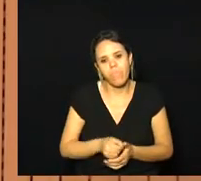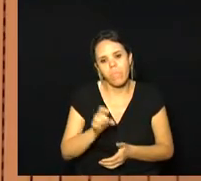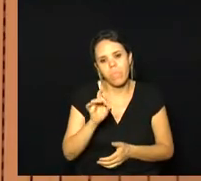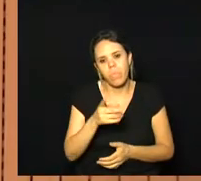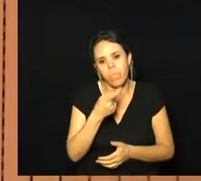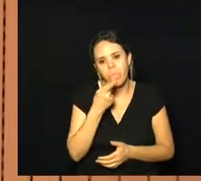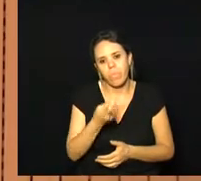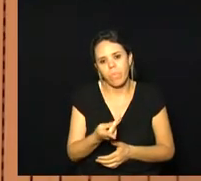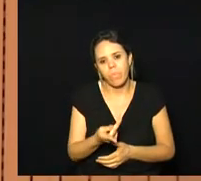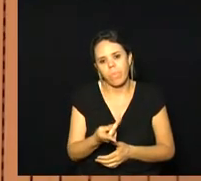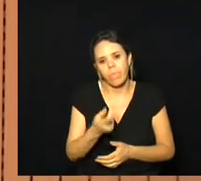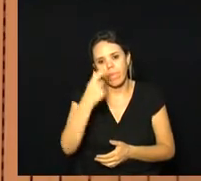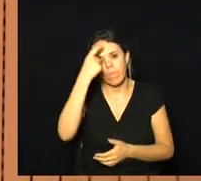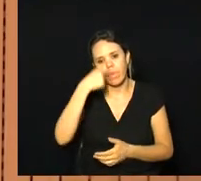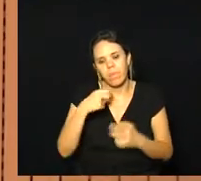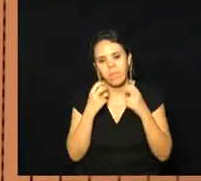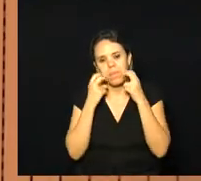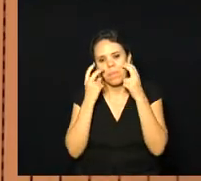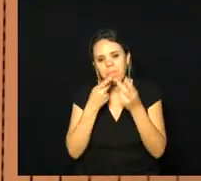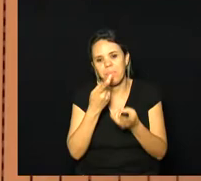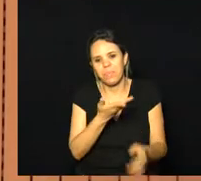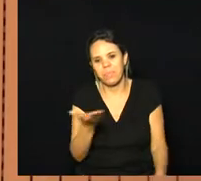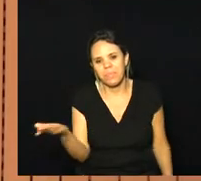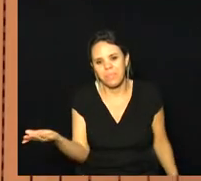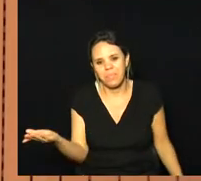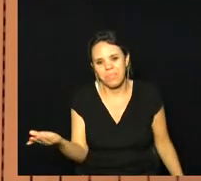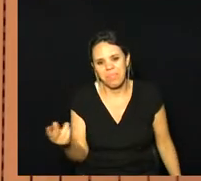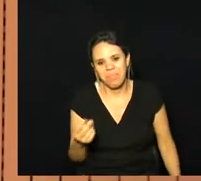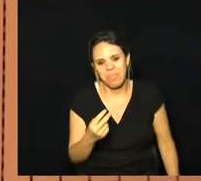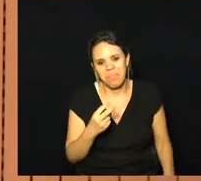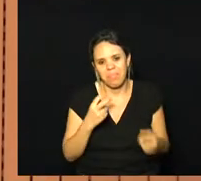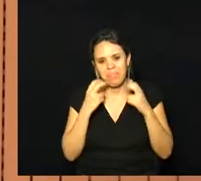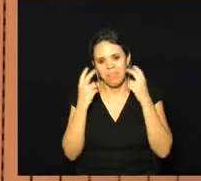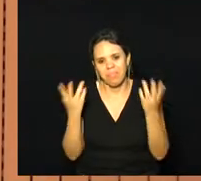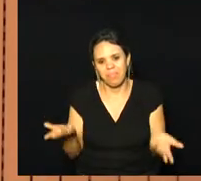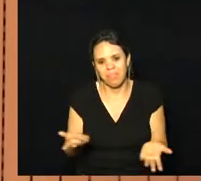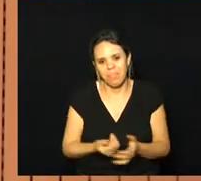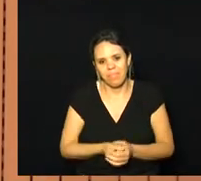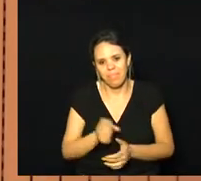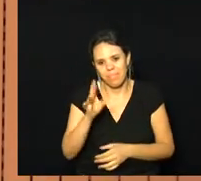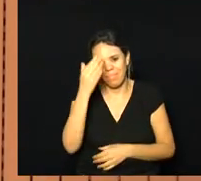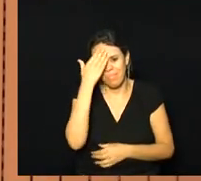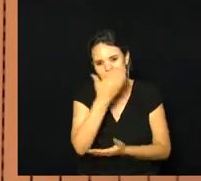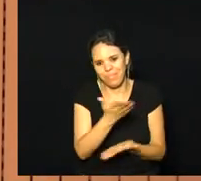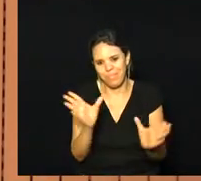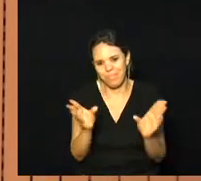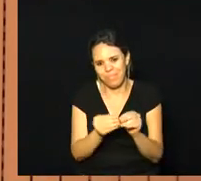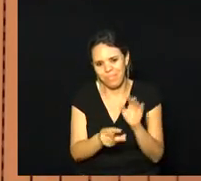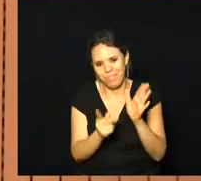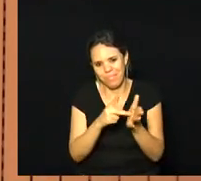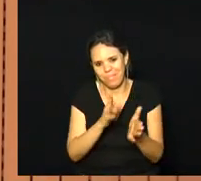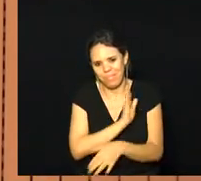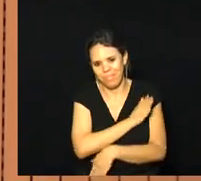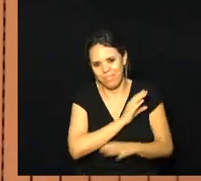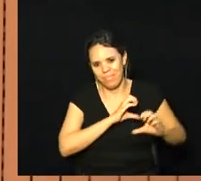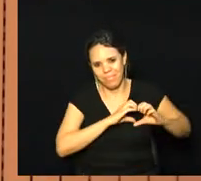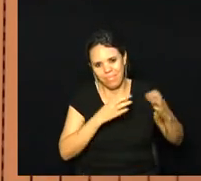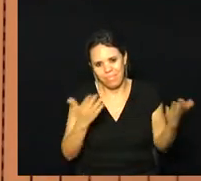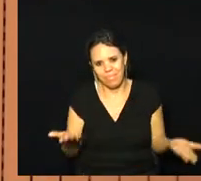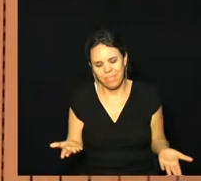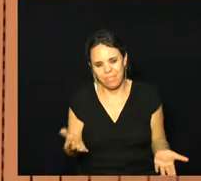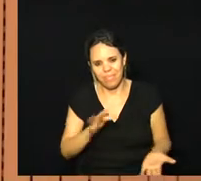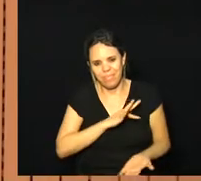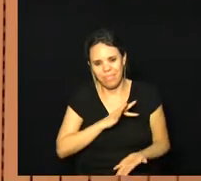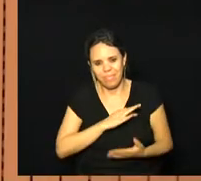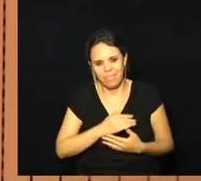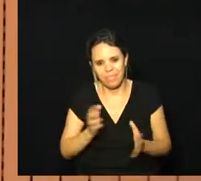falar, eu sou muito tímido para falar, eu sou muito vergonhoso, então, eu só tenho que agradecer de verdade, de coração, ao Fernando